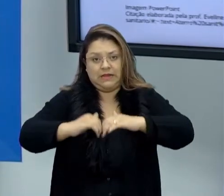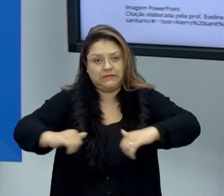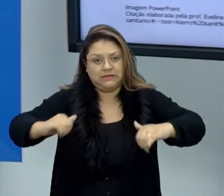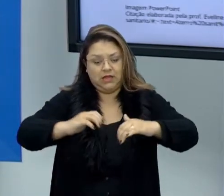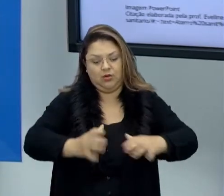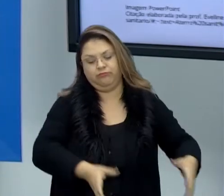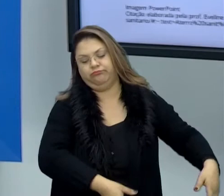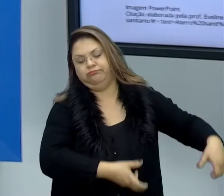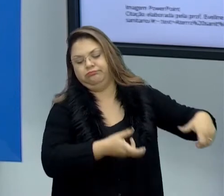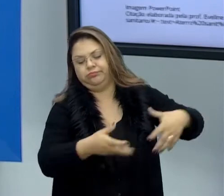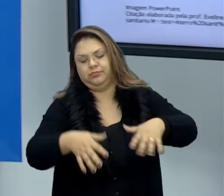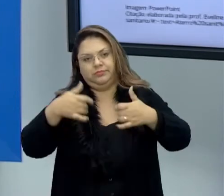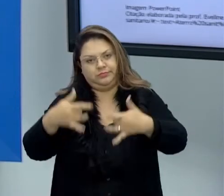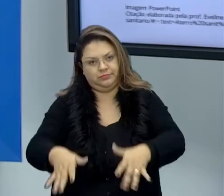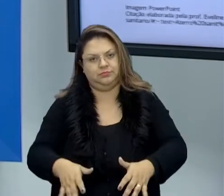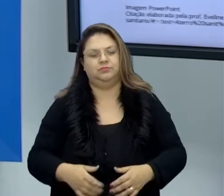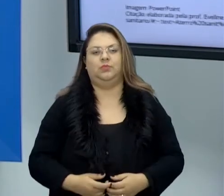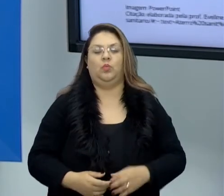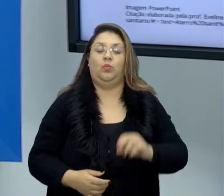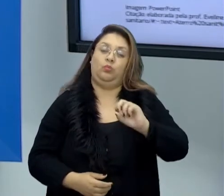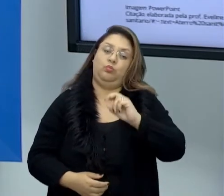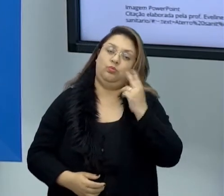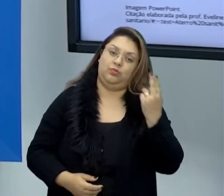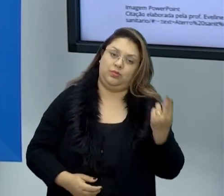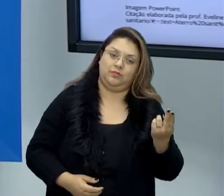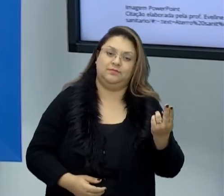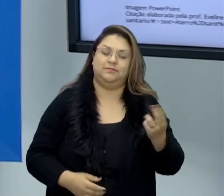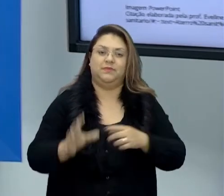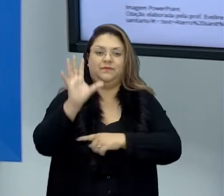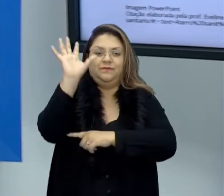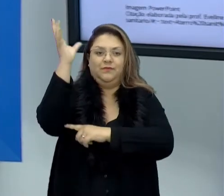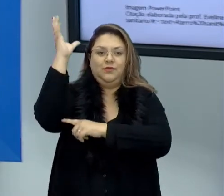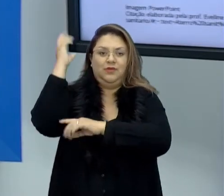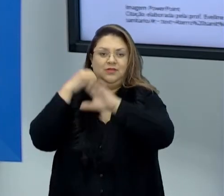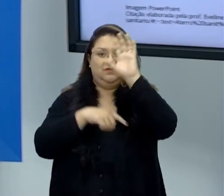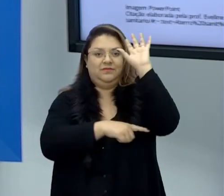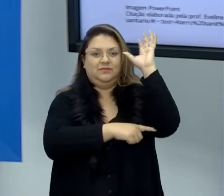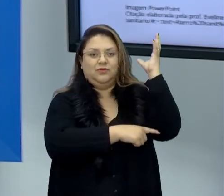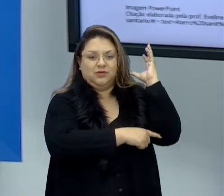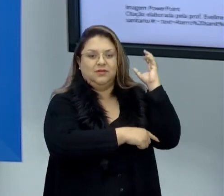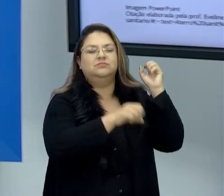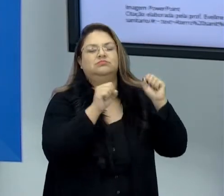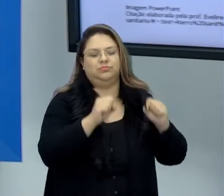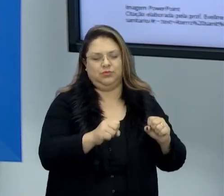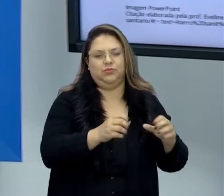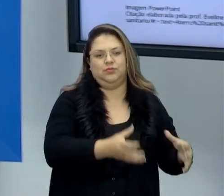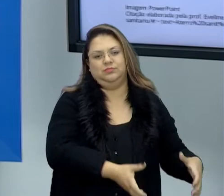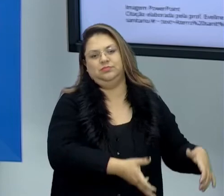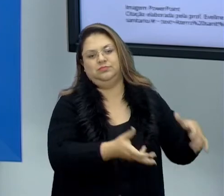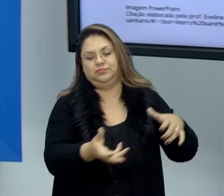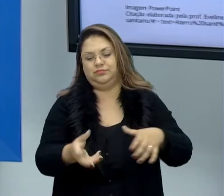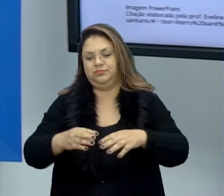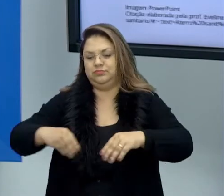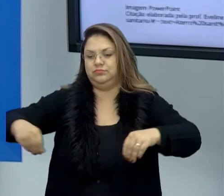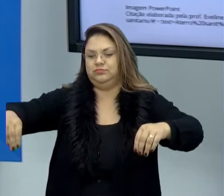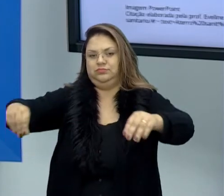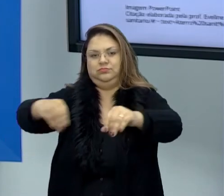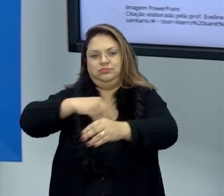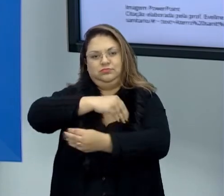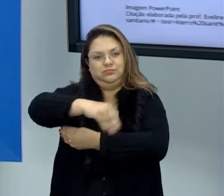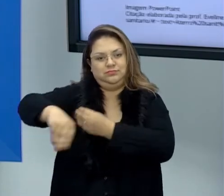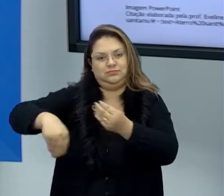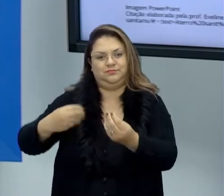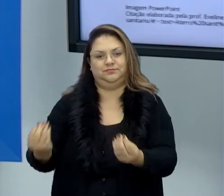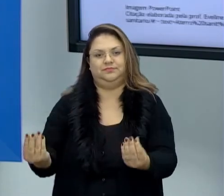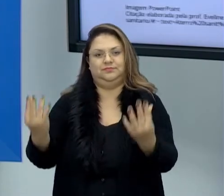Depositada no aterro, ou ela pode ser usada em florestas de reflorestamento. Não é reflorestamento que eu digo de